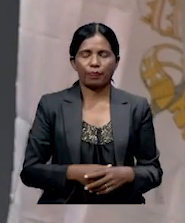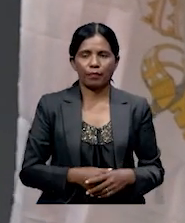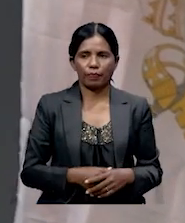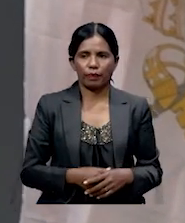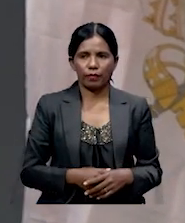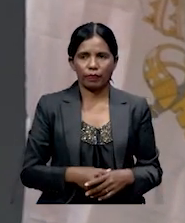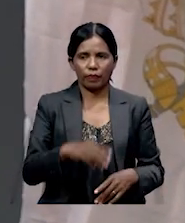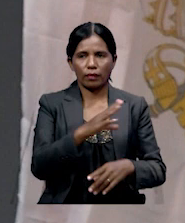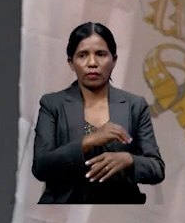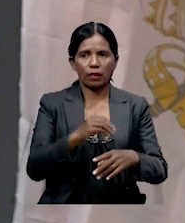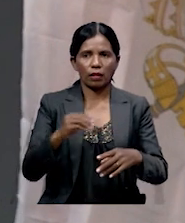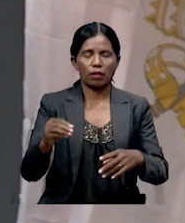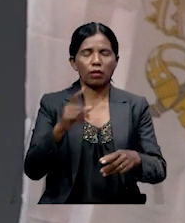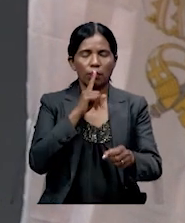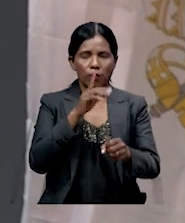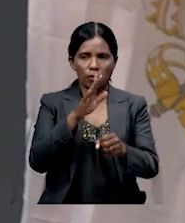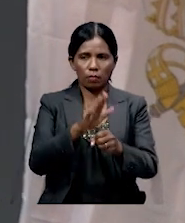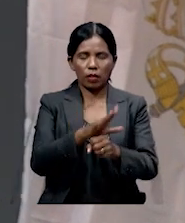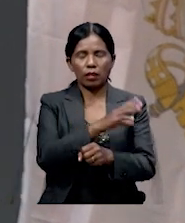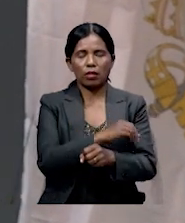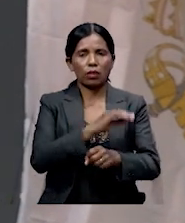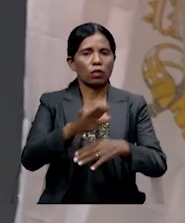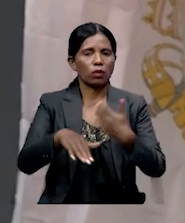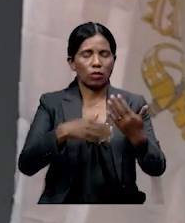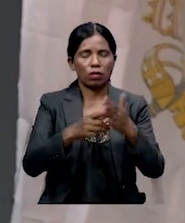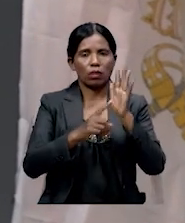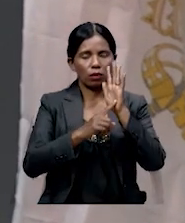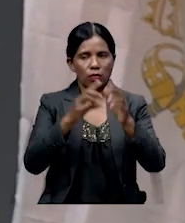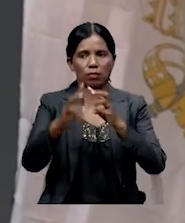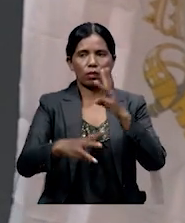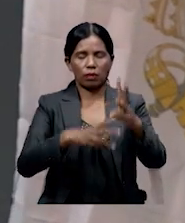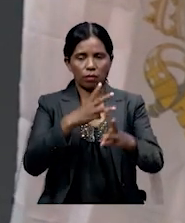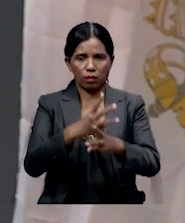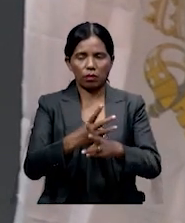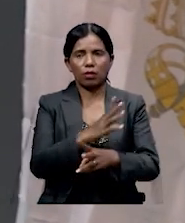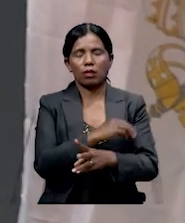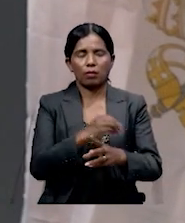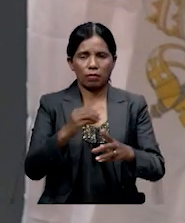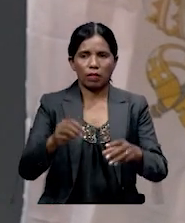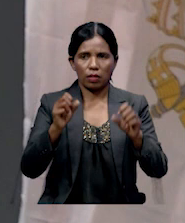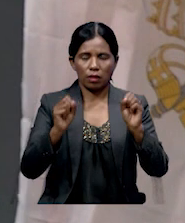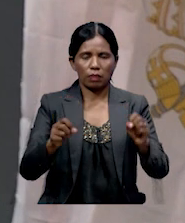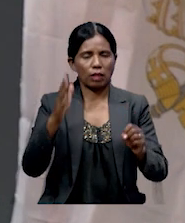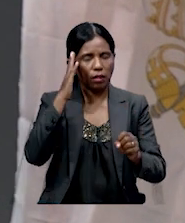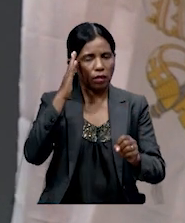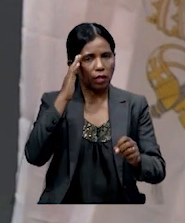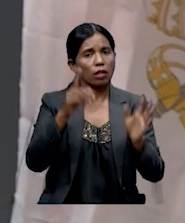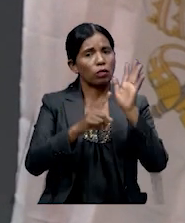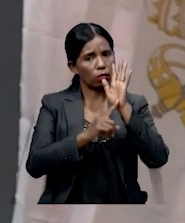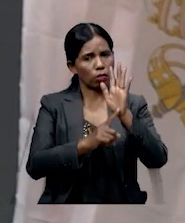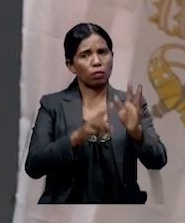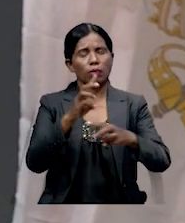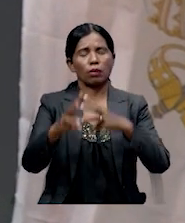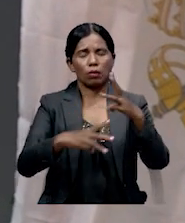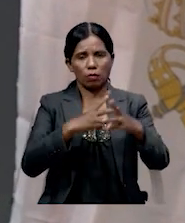cultura do diálogo como caminho, a colaboração comum como código de conduta, o conhecimento mútuo como método